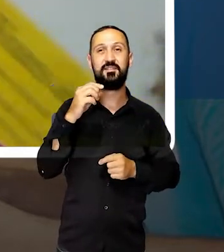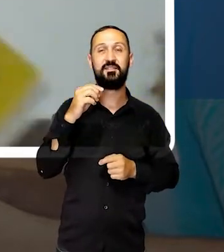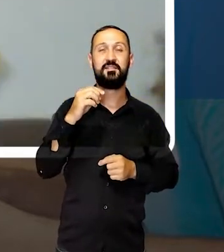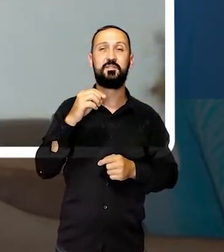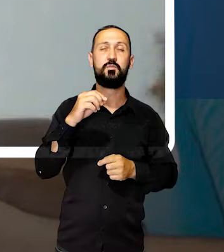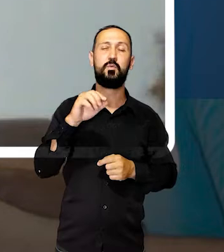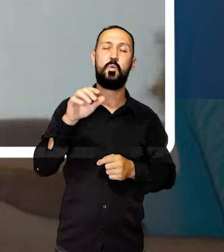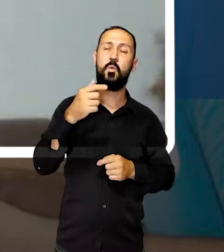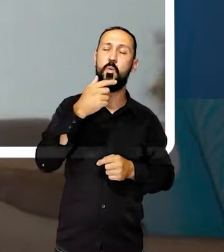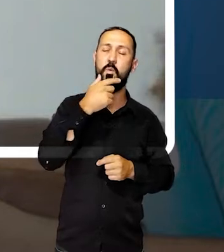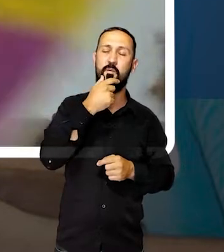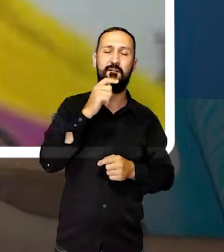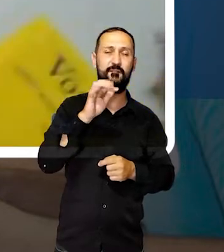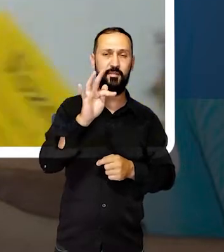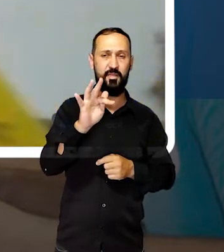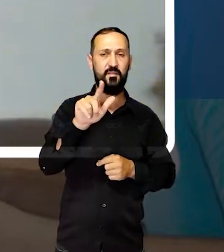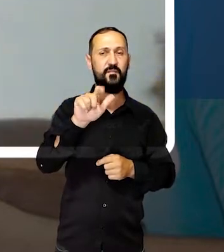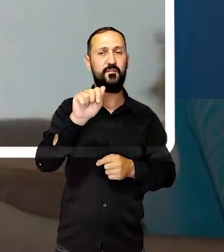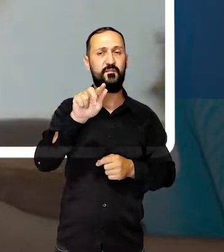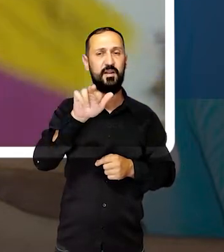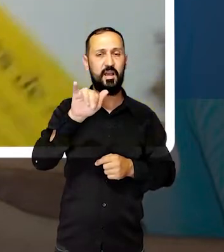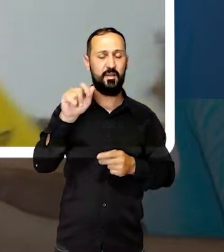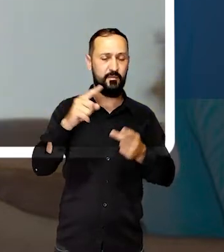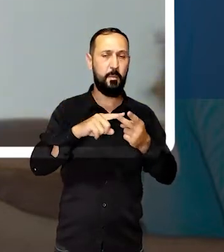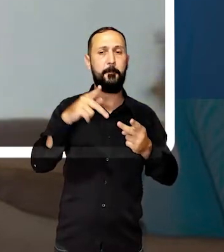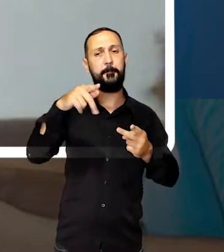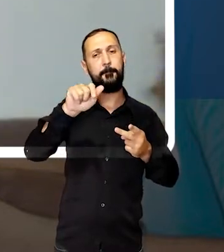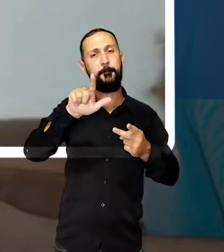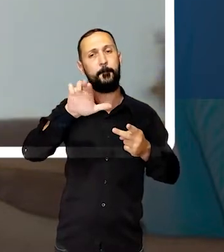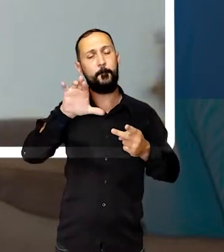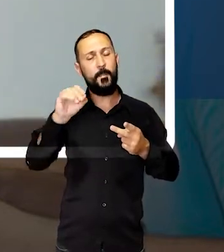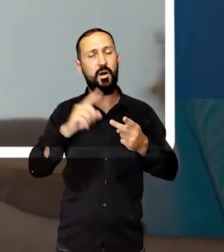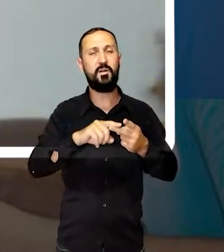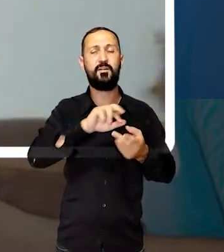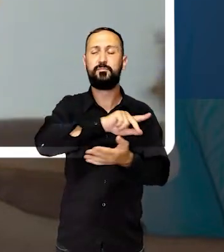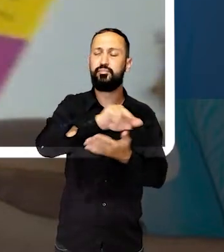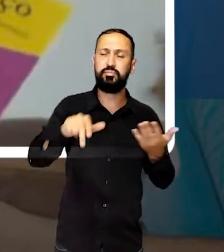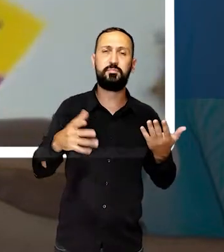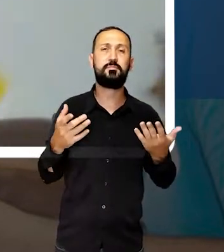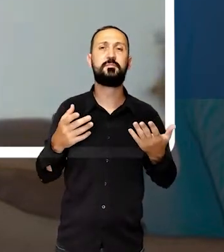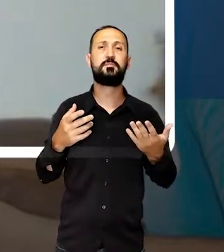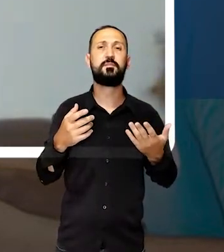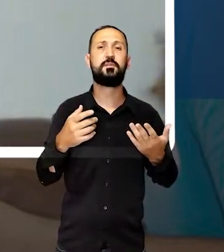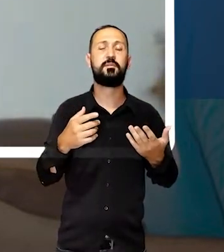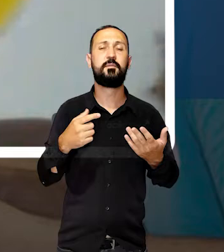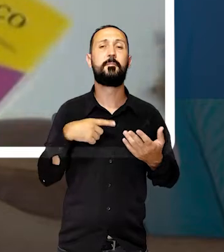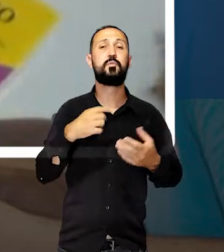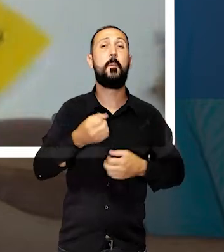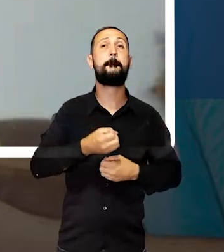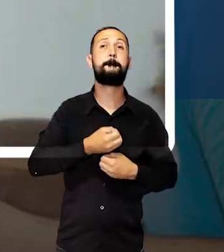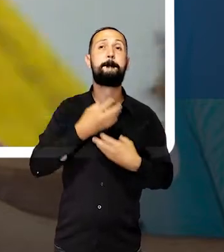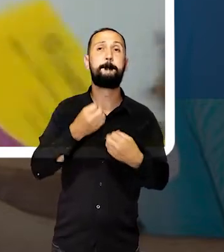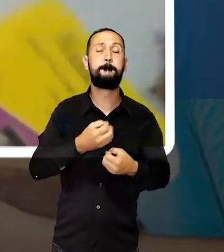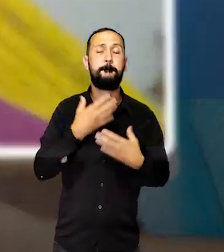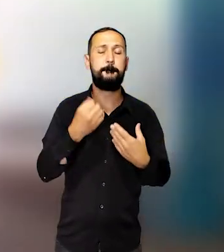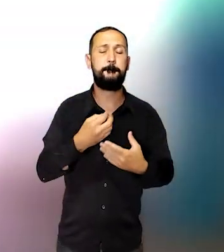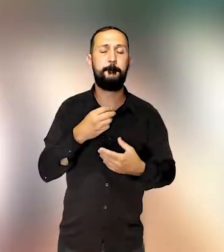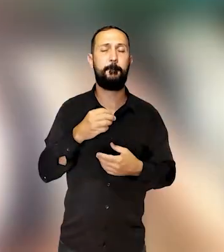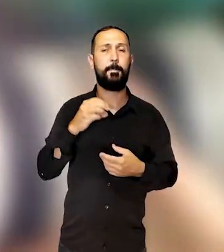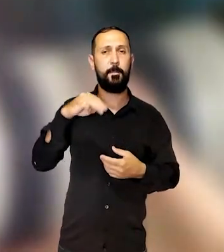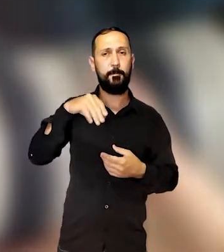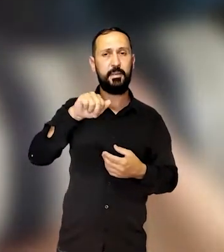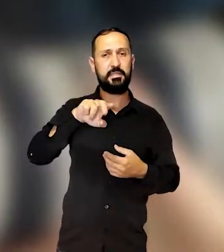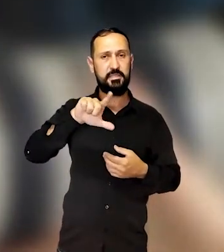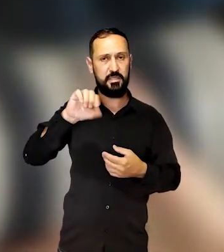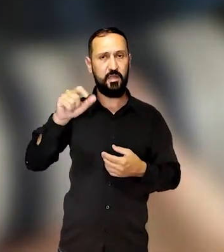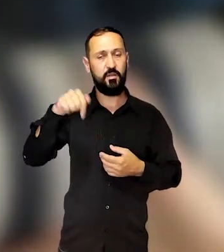Antônio Carlos Sequim, Flávia Savari, Paulo Sabino, enfim, muitos poetas, o Rubem Marcelo